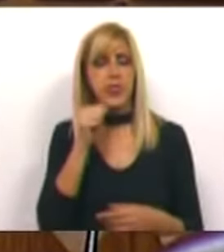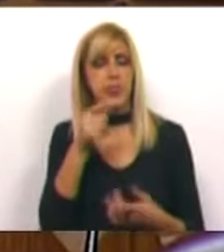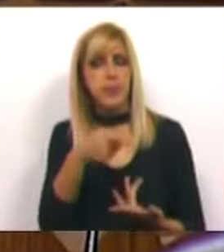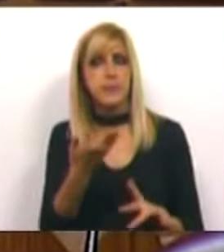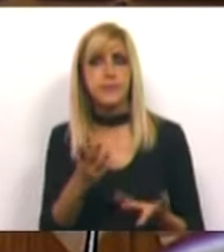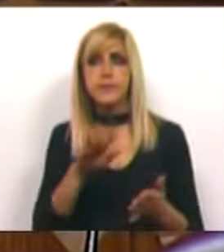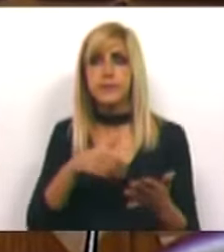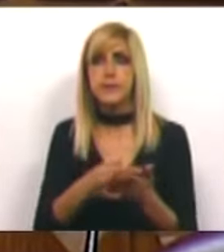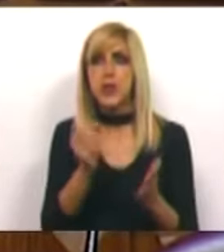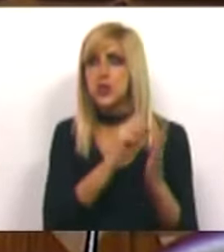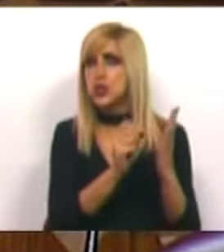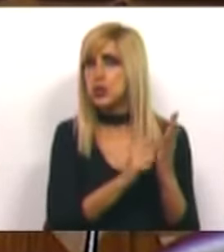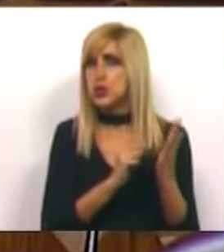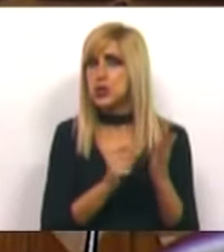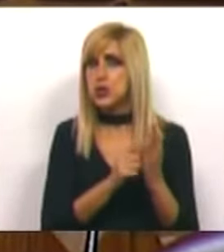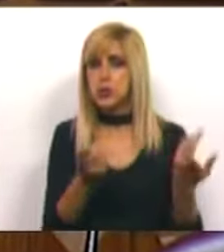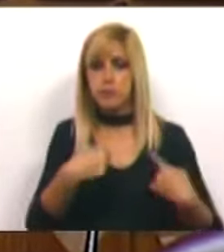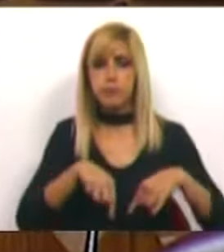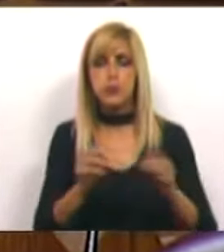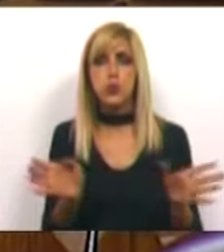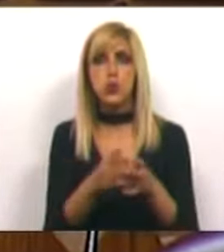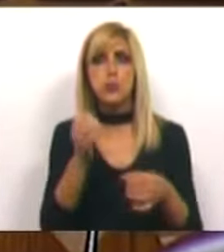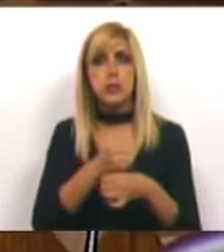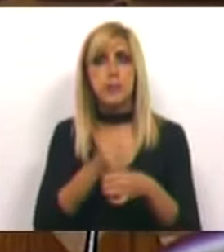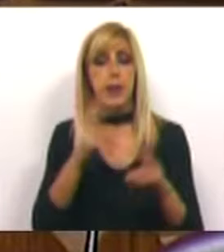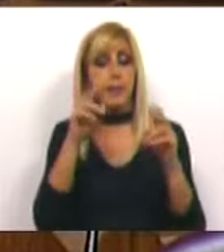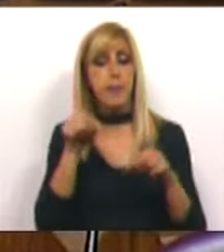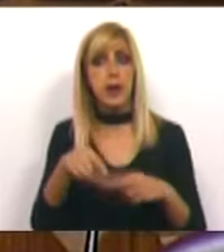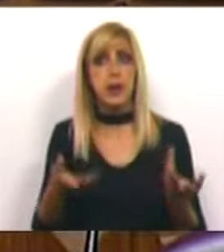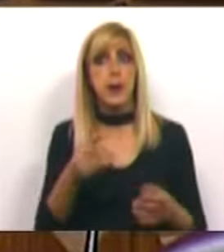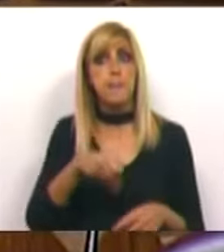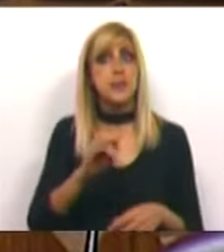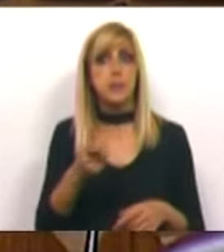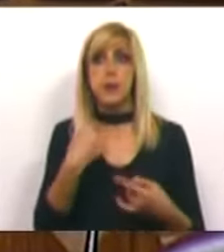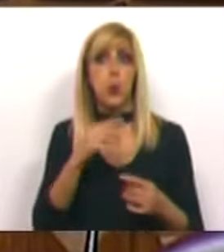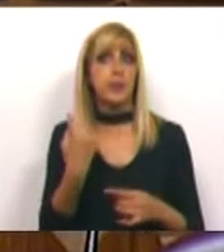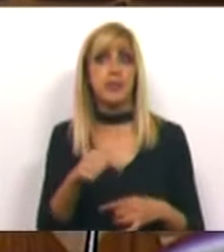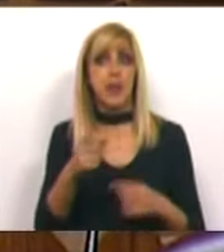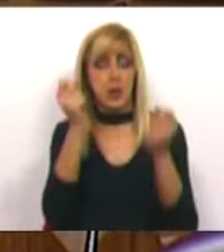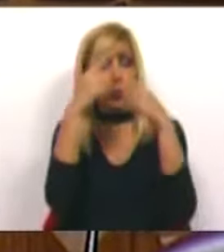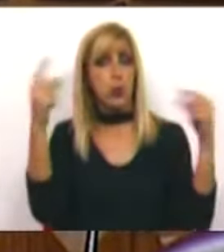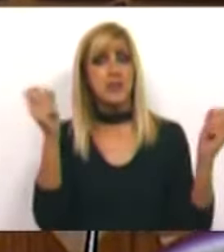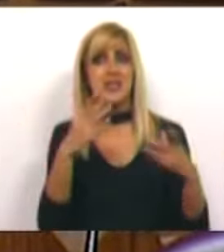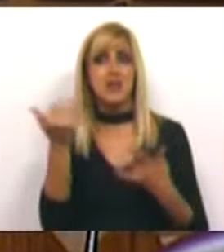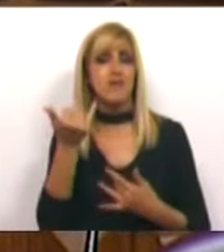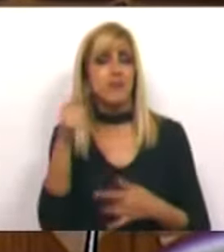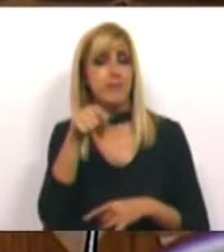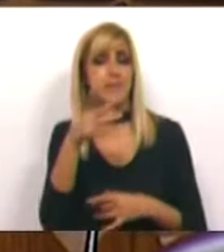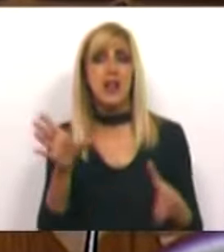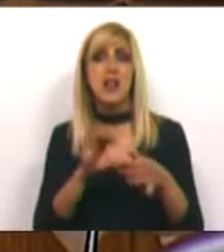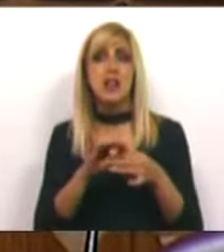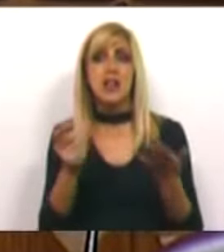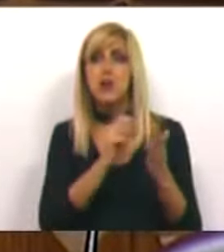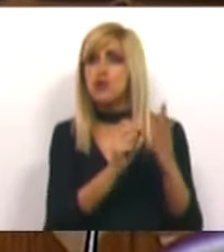em contributos escritos e audições dos grupos de trabalho sobre esta matéria. O PCP não tem uma concepção fixista em torno da